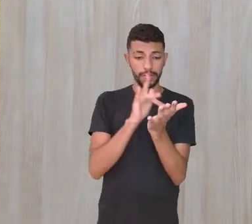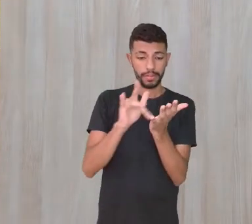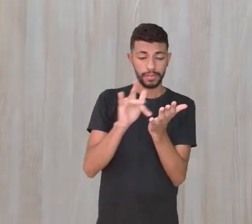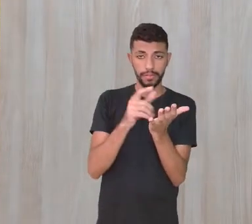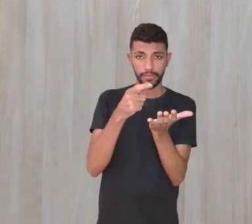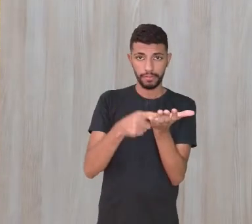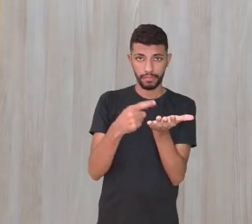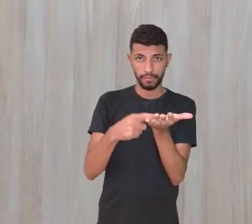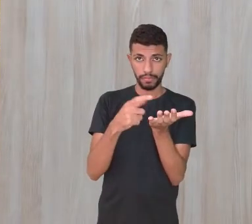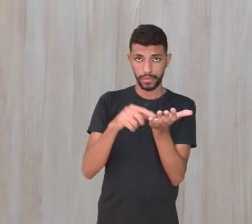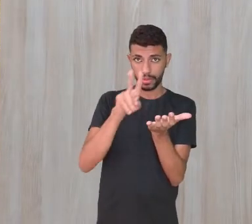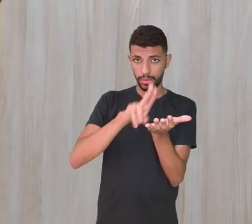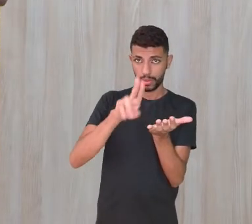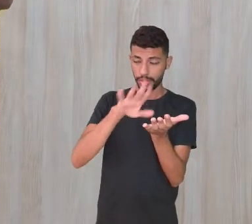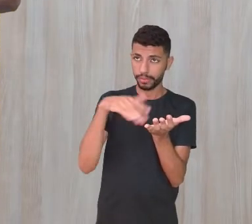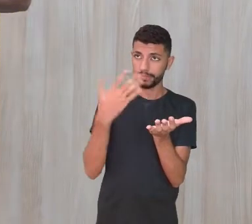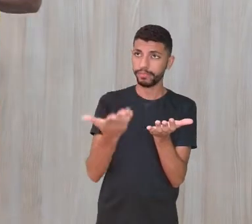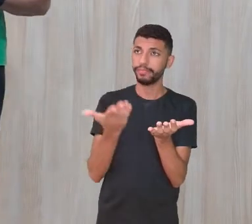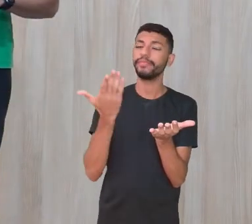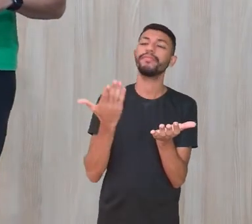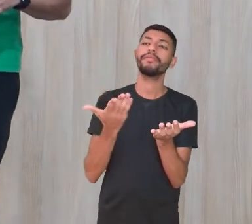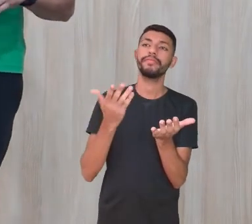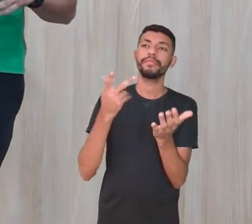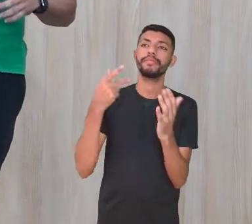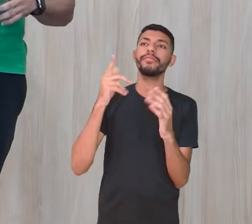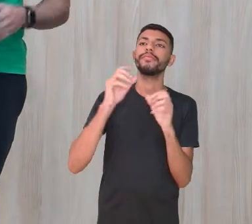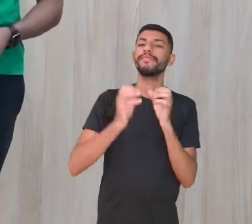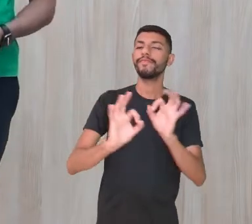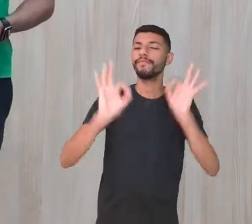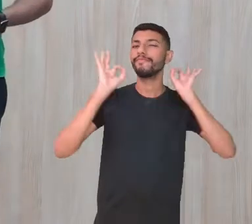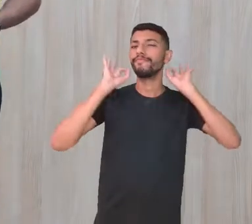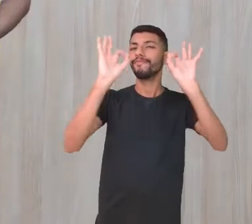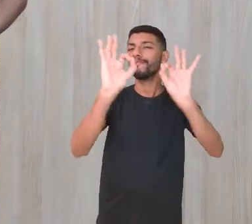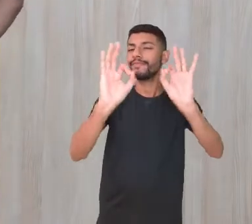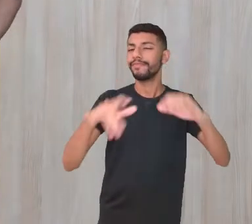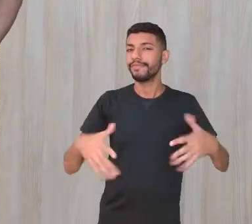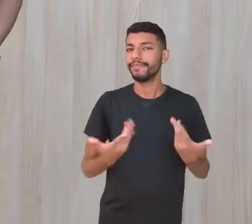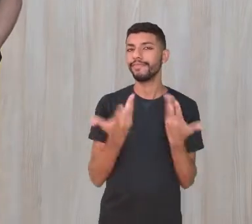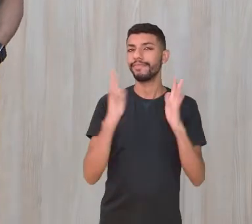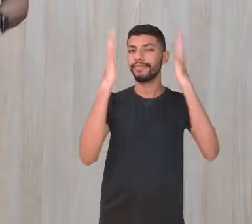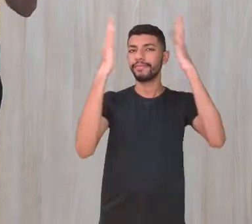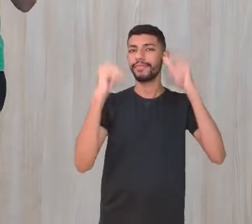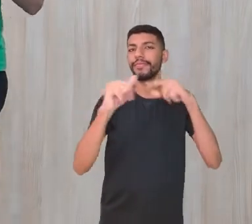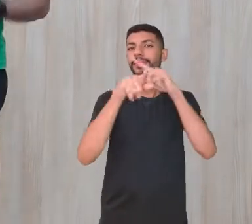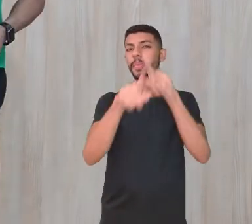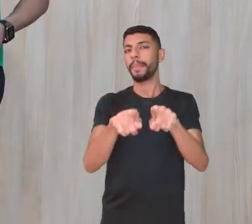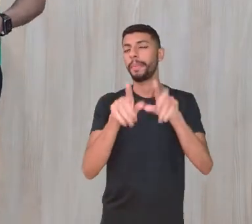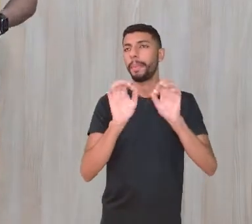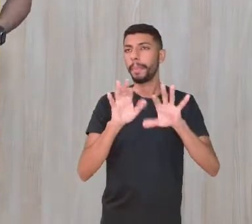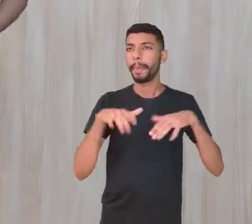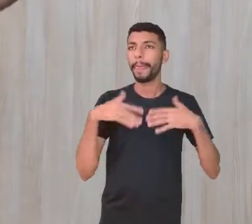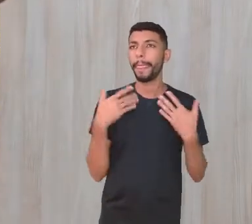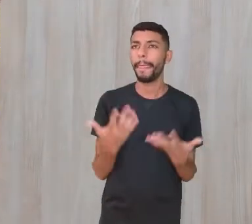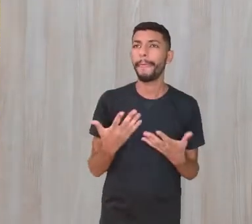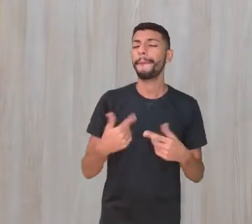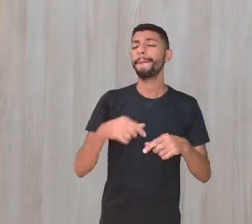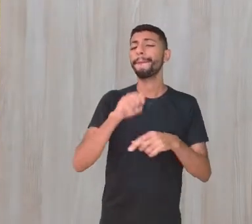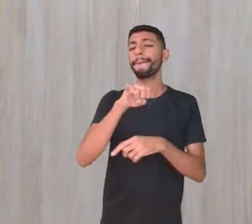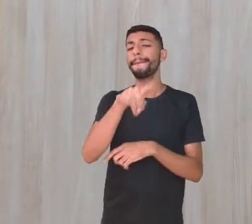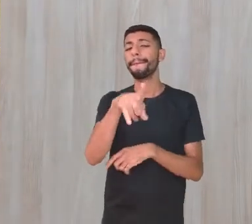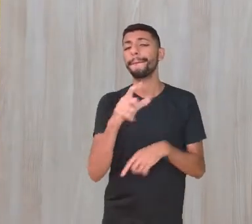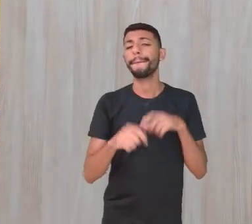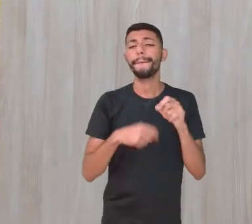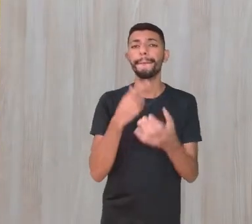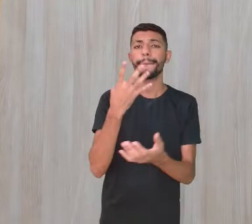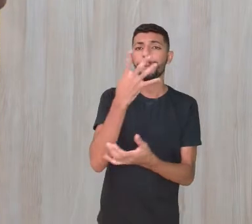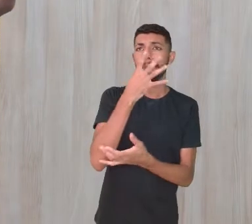está aí assistindo a aula através do celular, então, show de bola, parabéns para você, tá? Se você